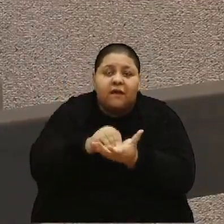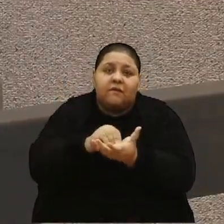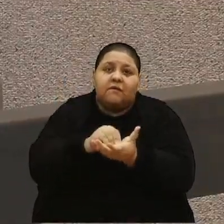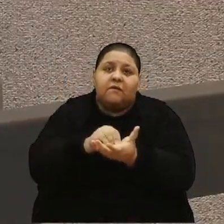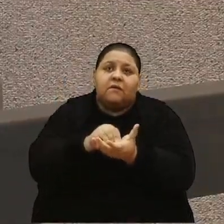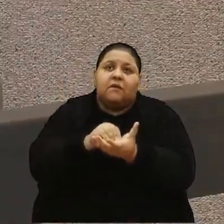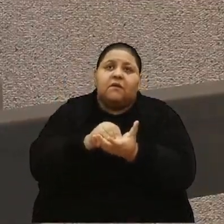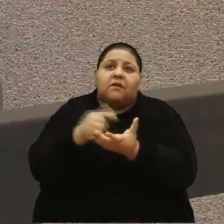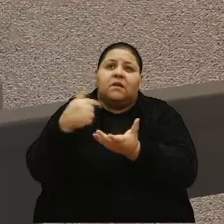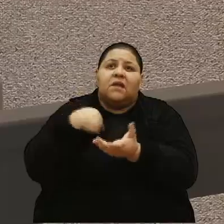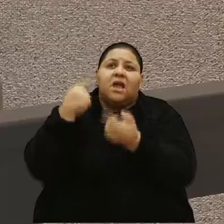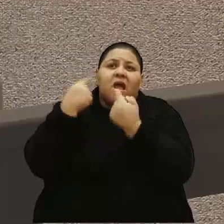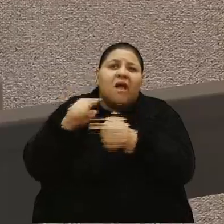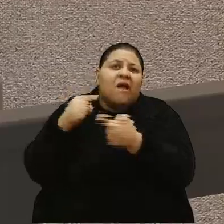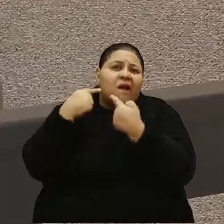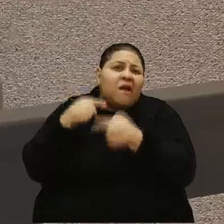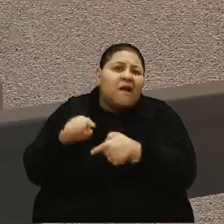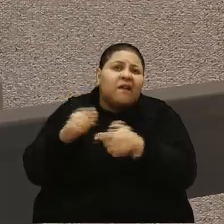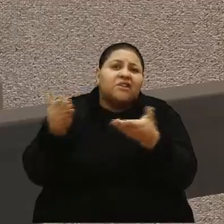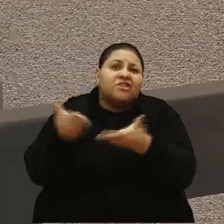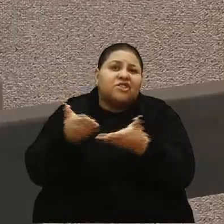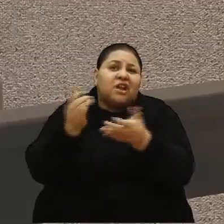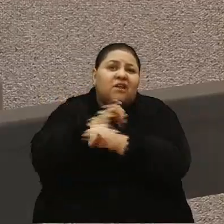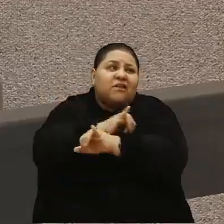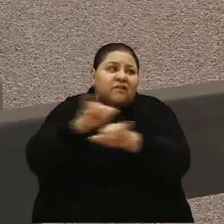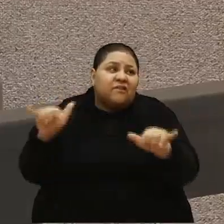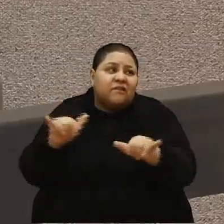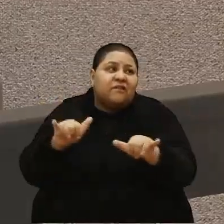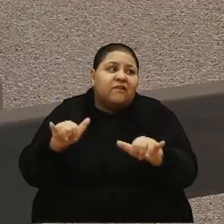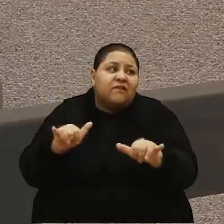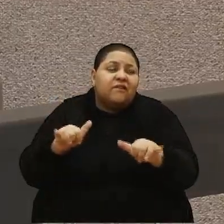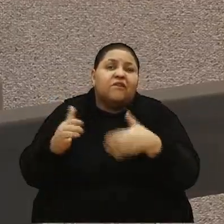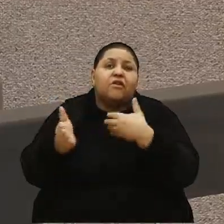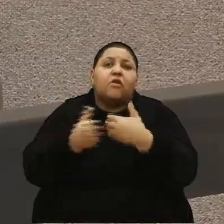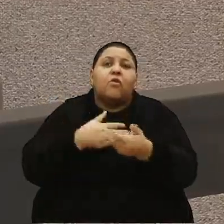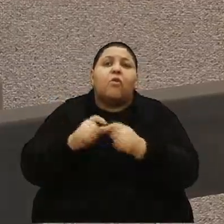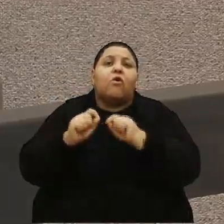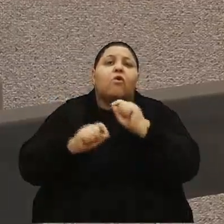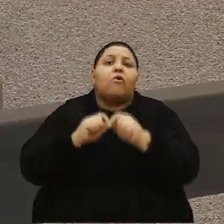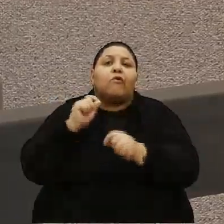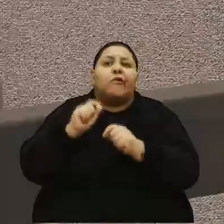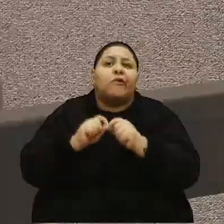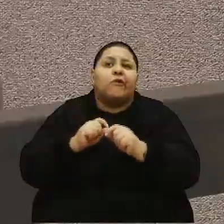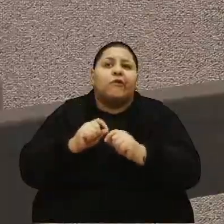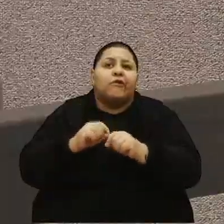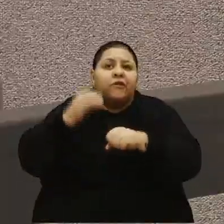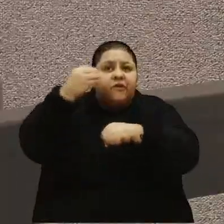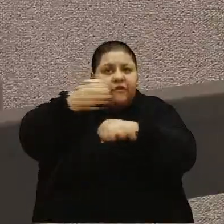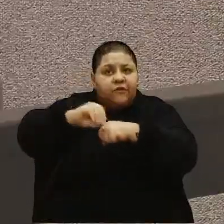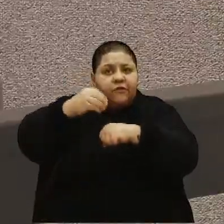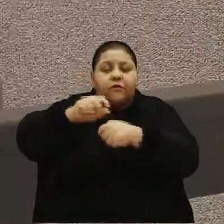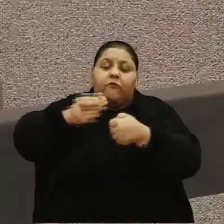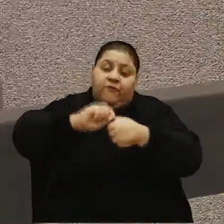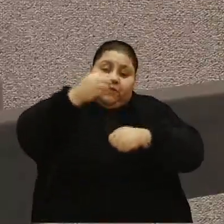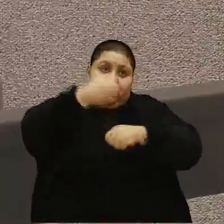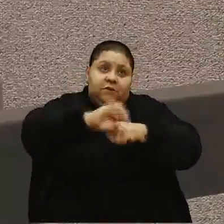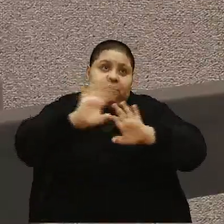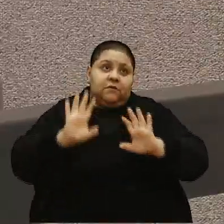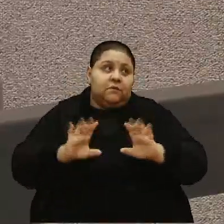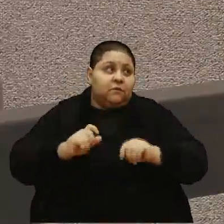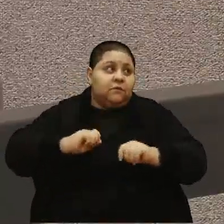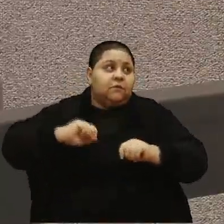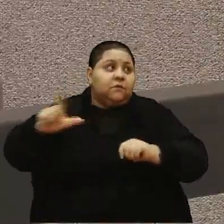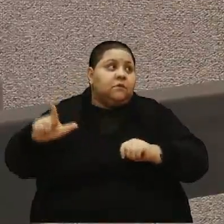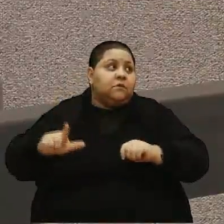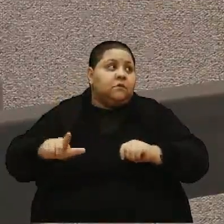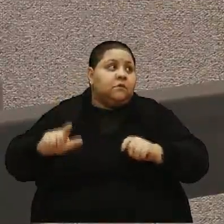eu estou reclamando de coisas anunciadas e feitas. Qual que é o trâmite fazer? Faz a indicação. Fiz a indicação. Qual é o trâmite?